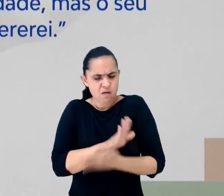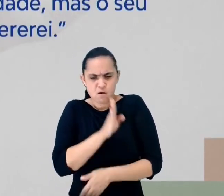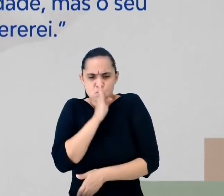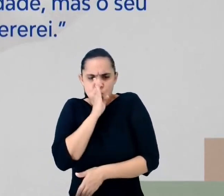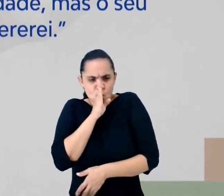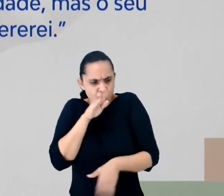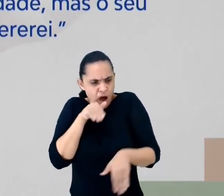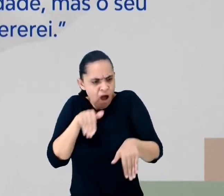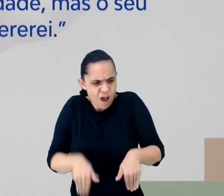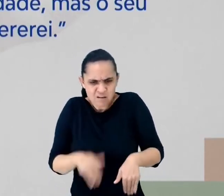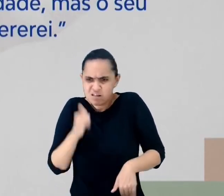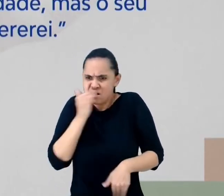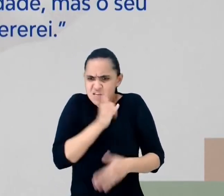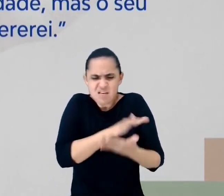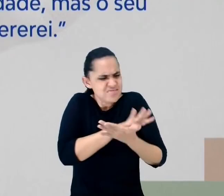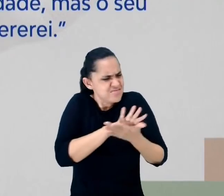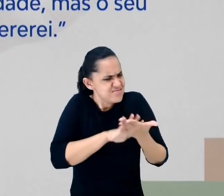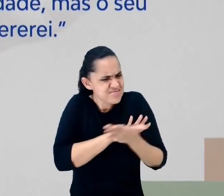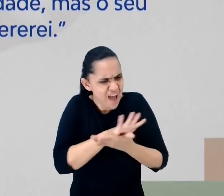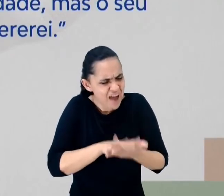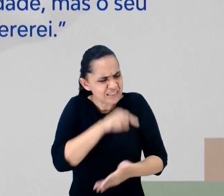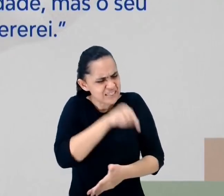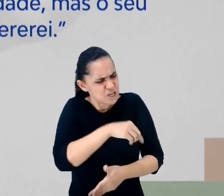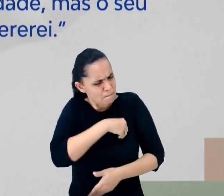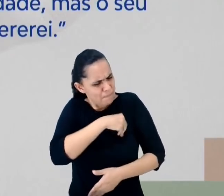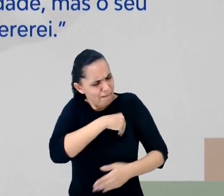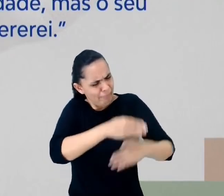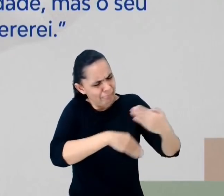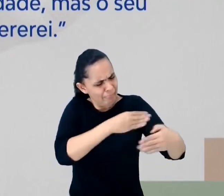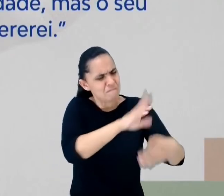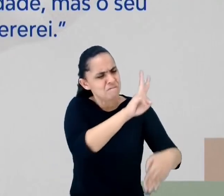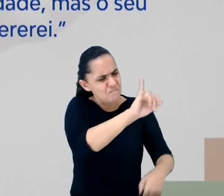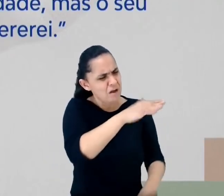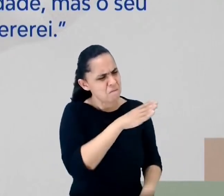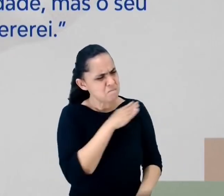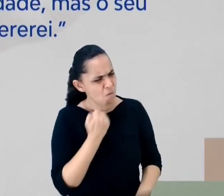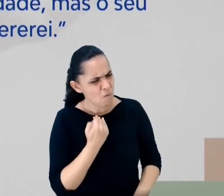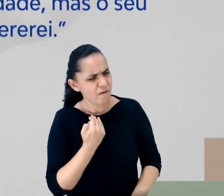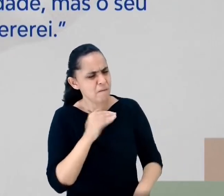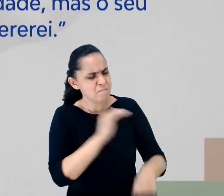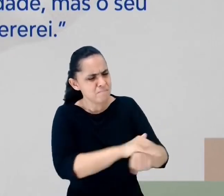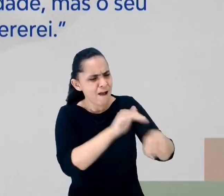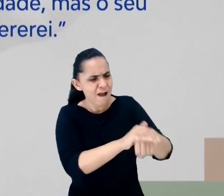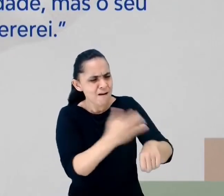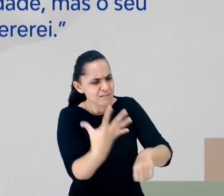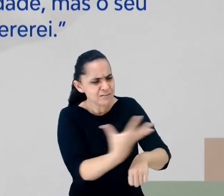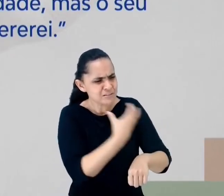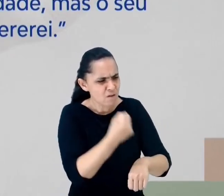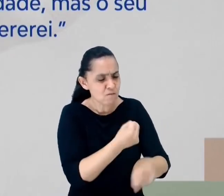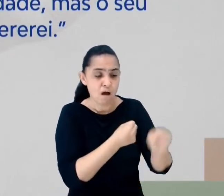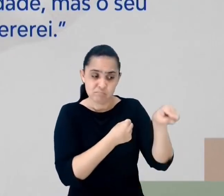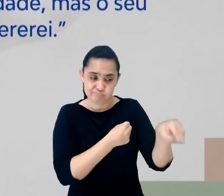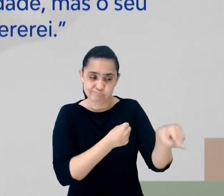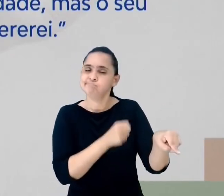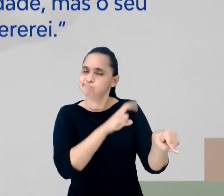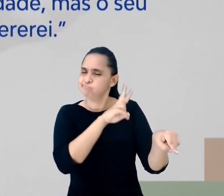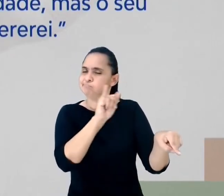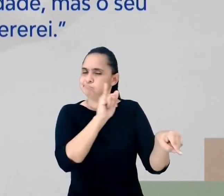para avisar o ímpio acerca do seu mau caminho, para salvar a sua vida, aquele ímpio morrerá na